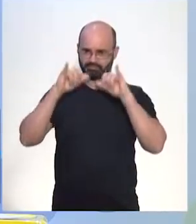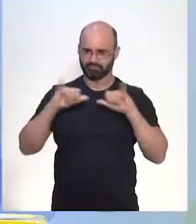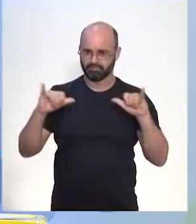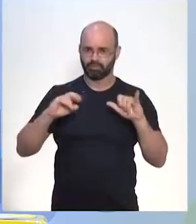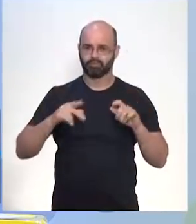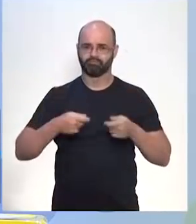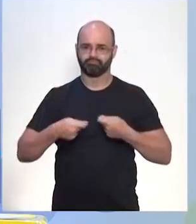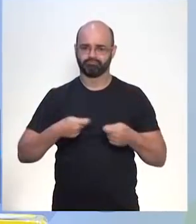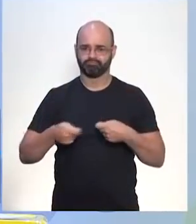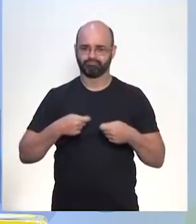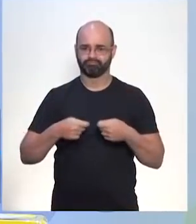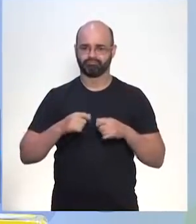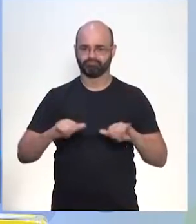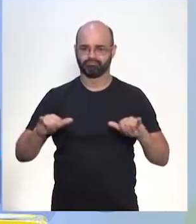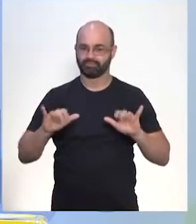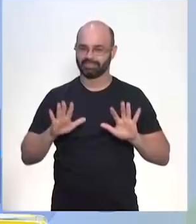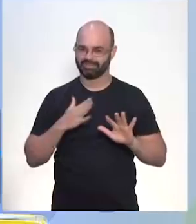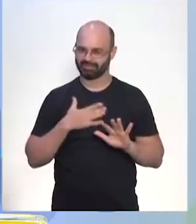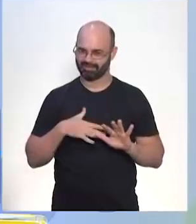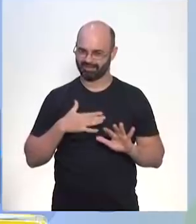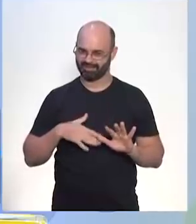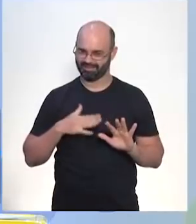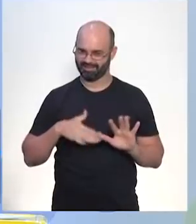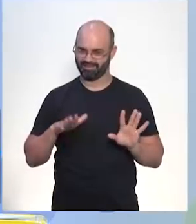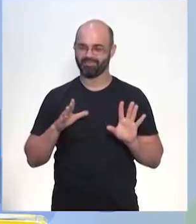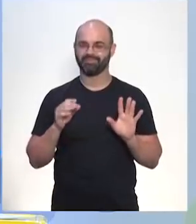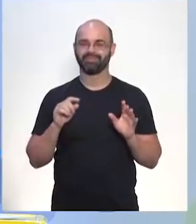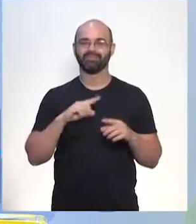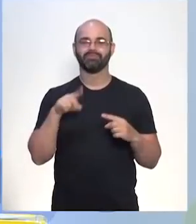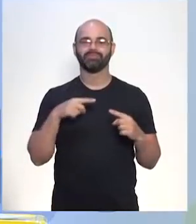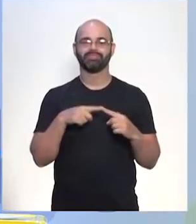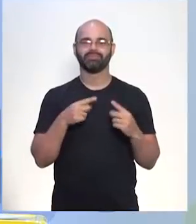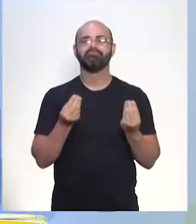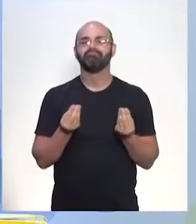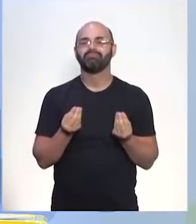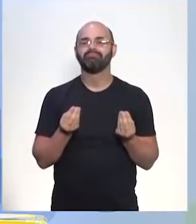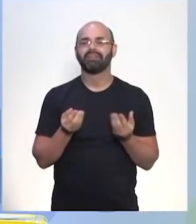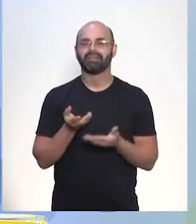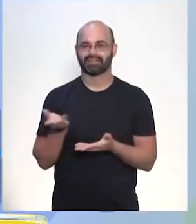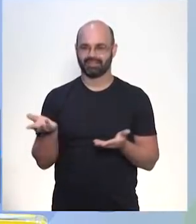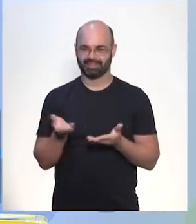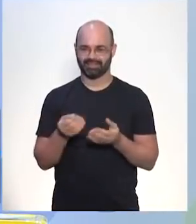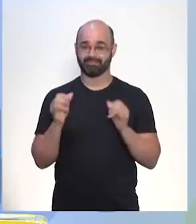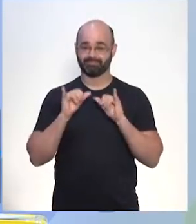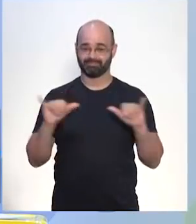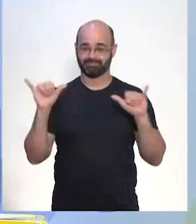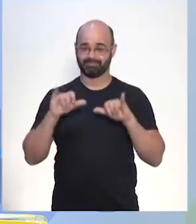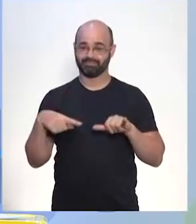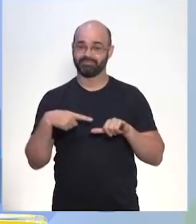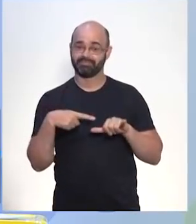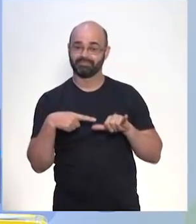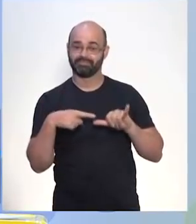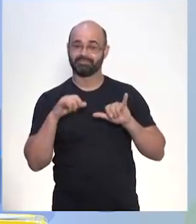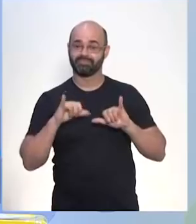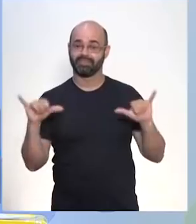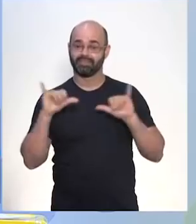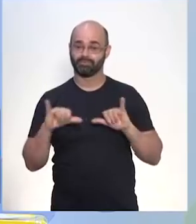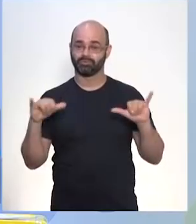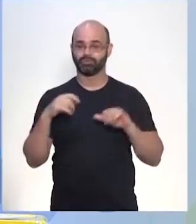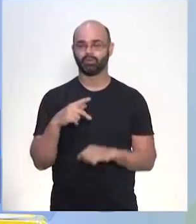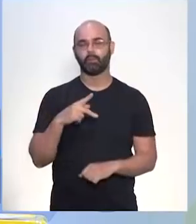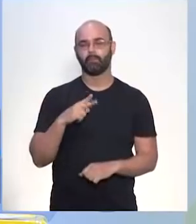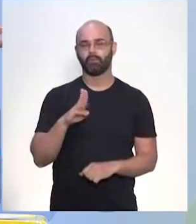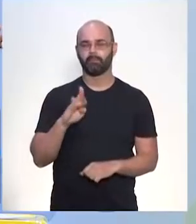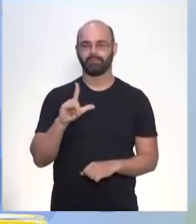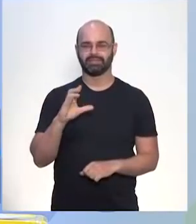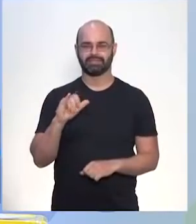calma. Calma. gente, O que você precisa saber é para que serve o anúncio publicitário que você vai fazer, né?